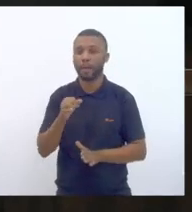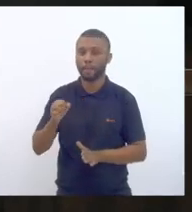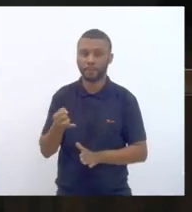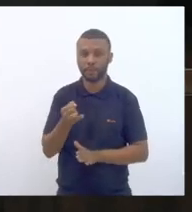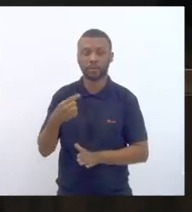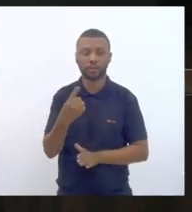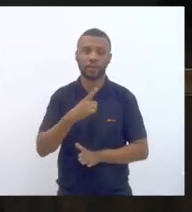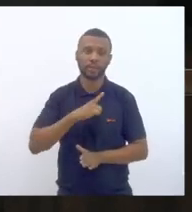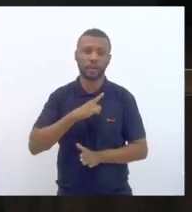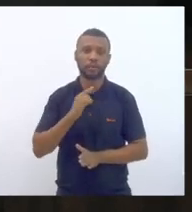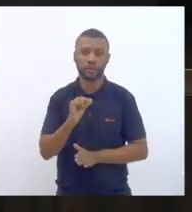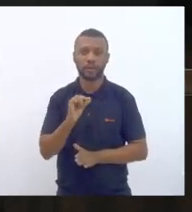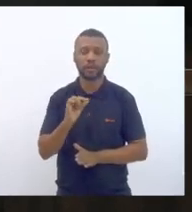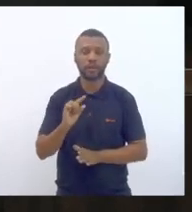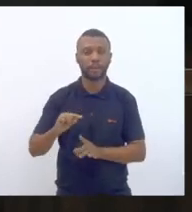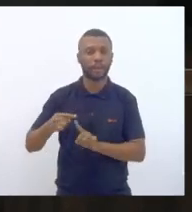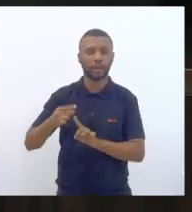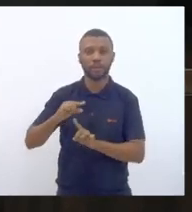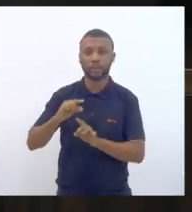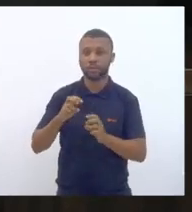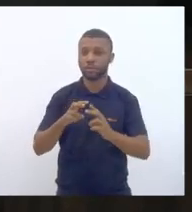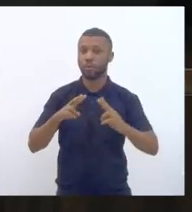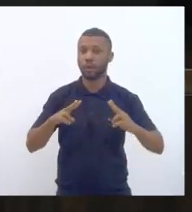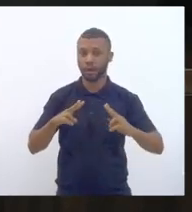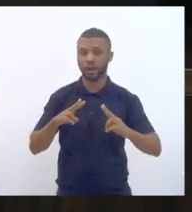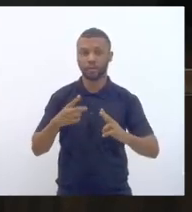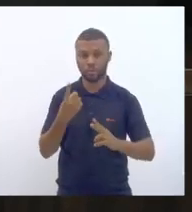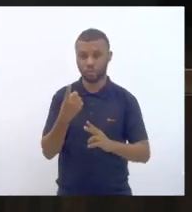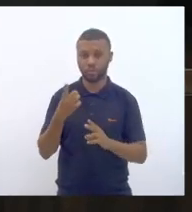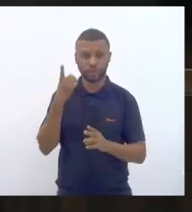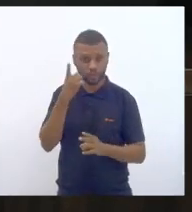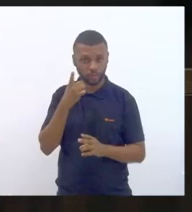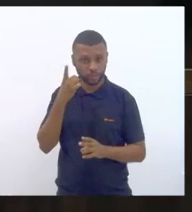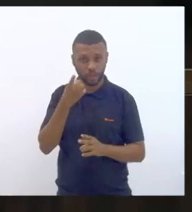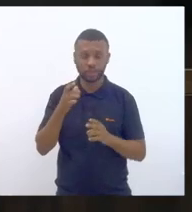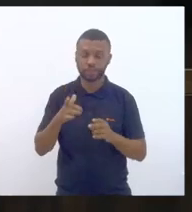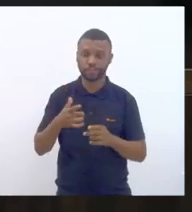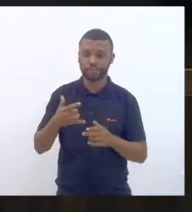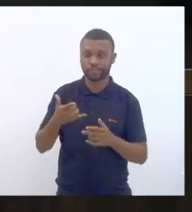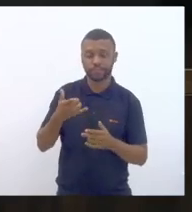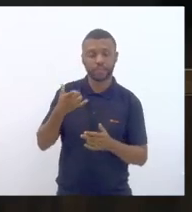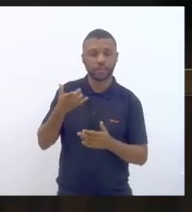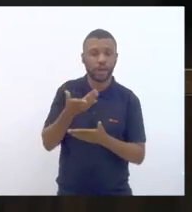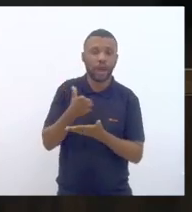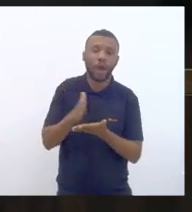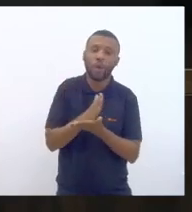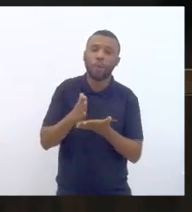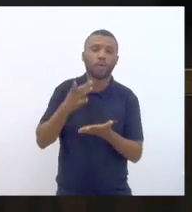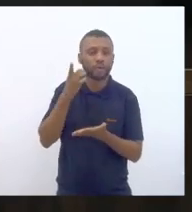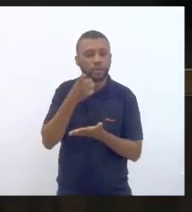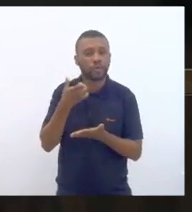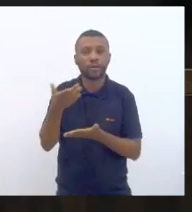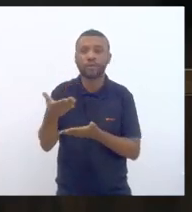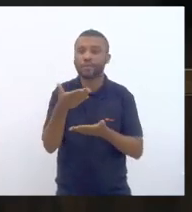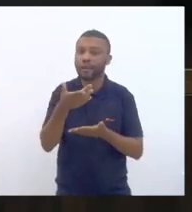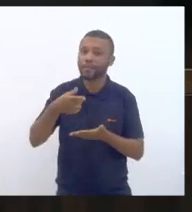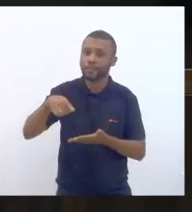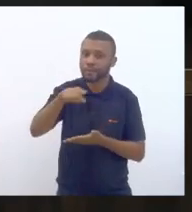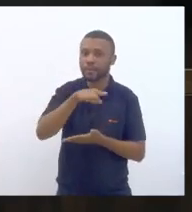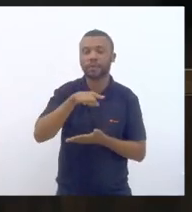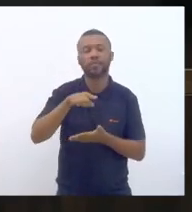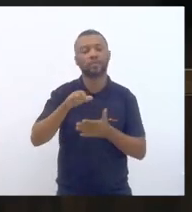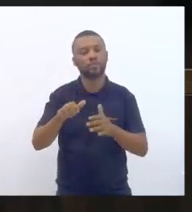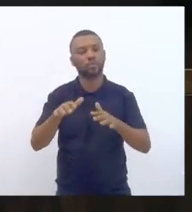temos ainda aqui no online um grupo grande de parlamentares, convidar todos os senhores